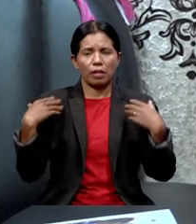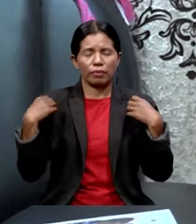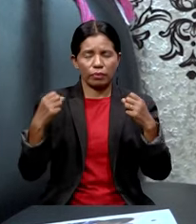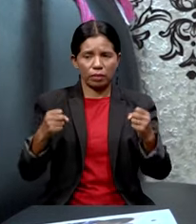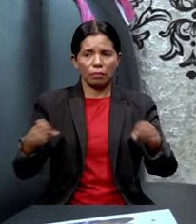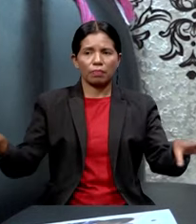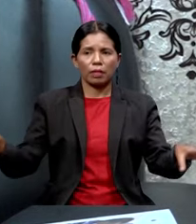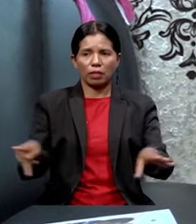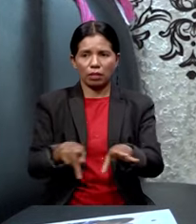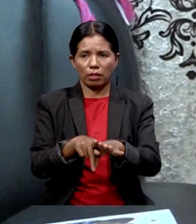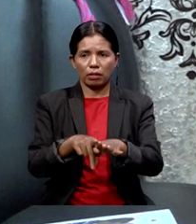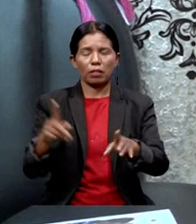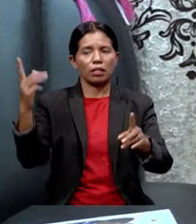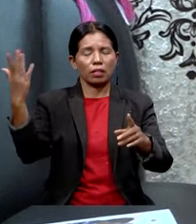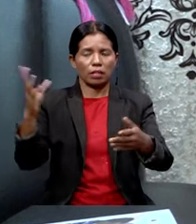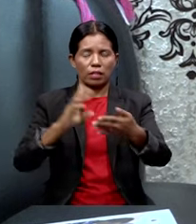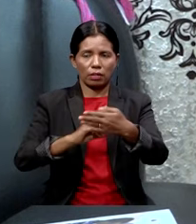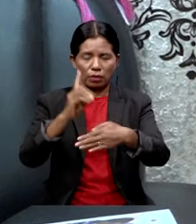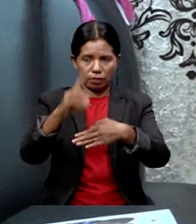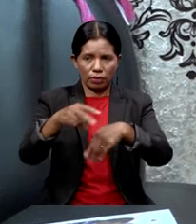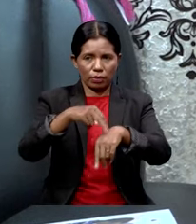participativo iha desenvolvimento nasional.